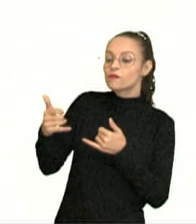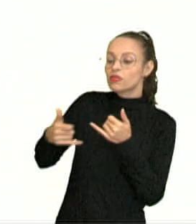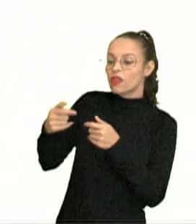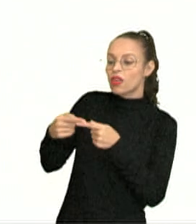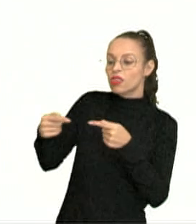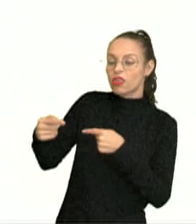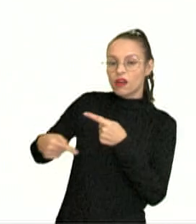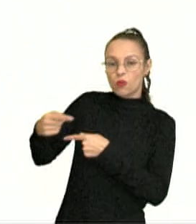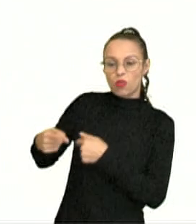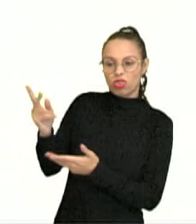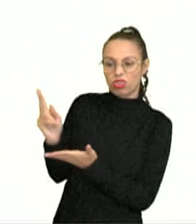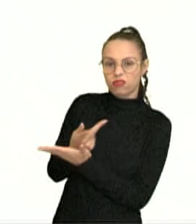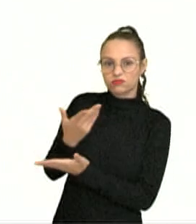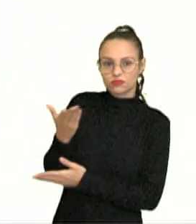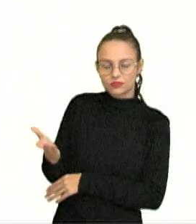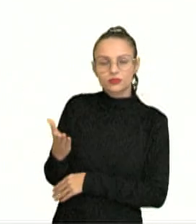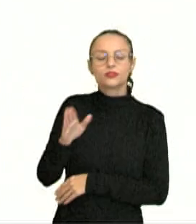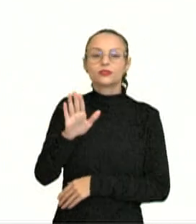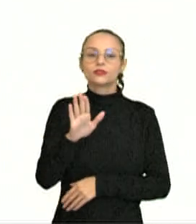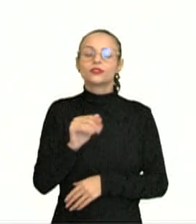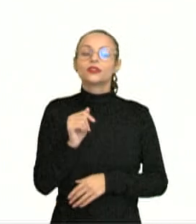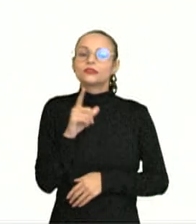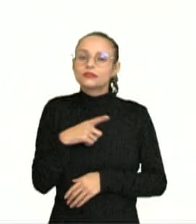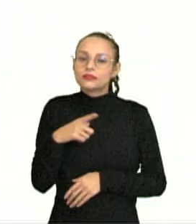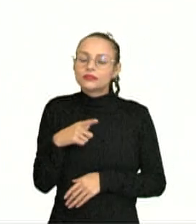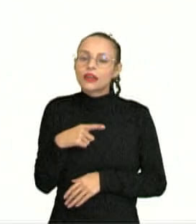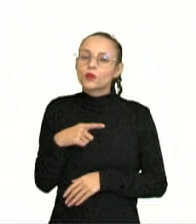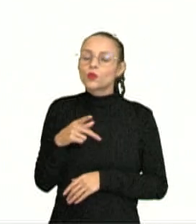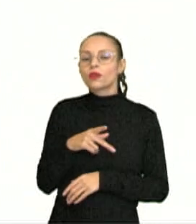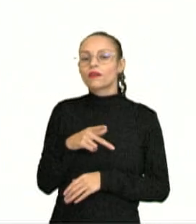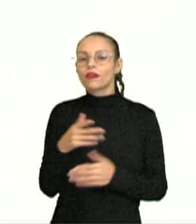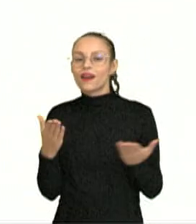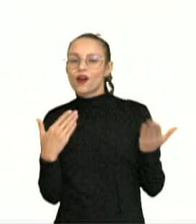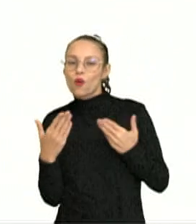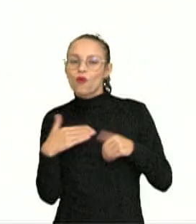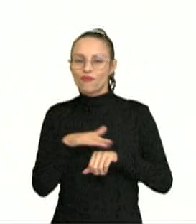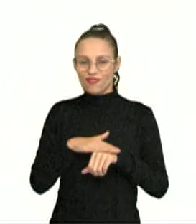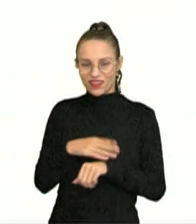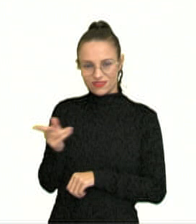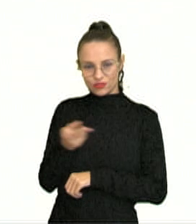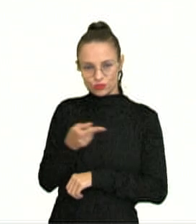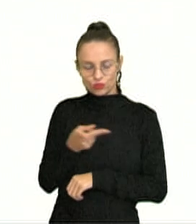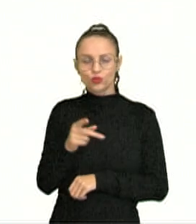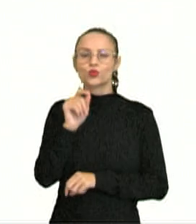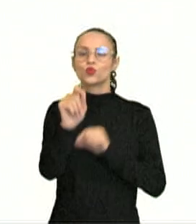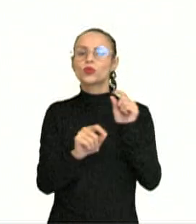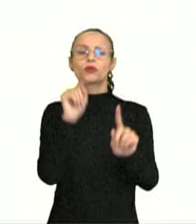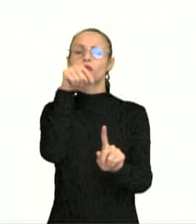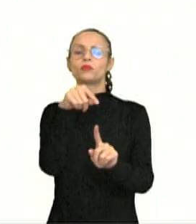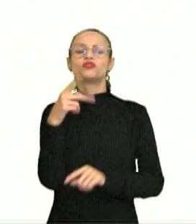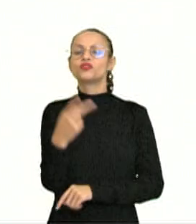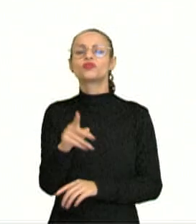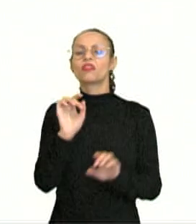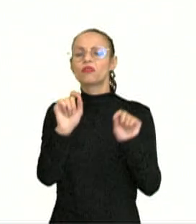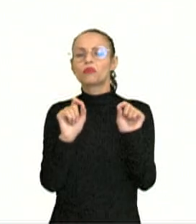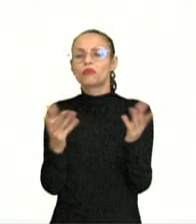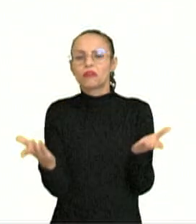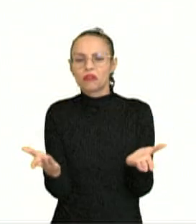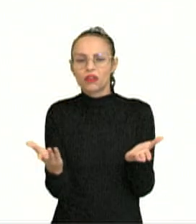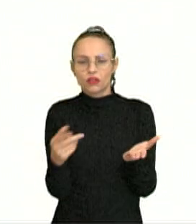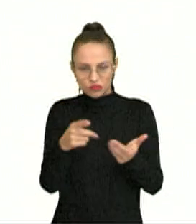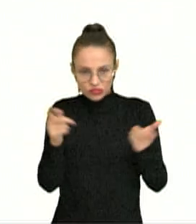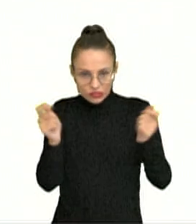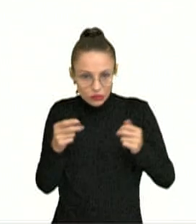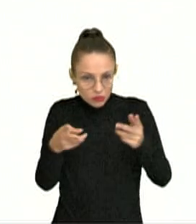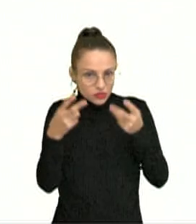o alfinete faz uma intervenção no diálogo entre a agulha e a linha. Qual é o objetivo dele nessa intervenção? Você é capaz